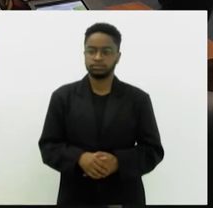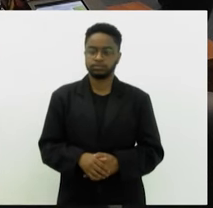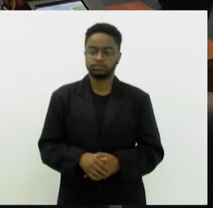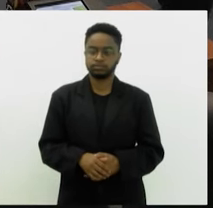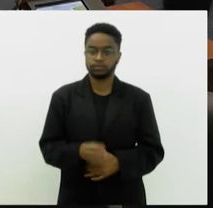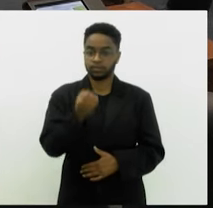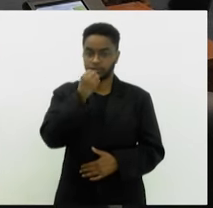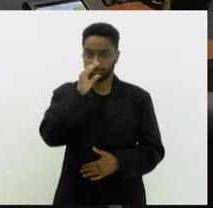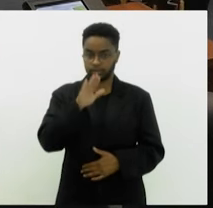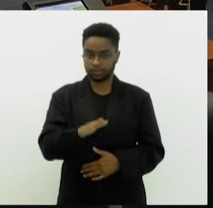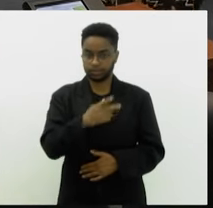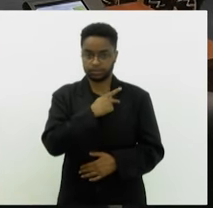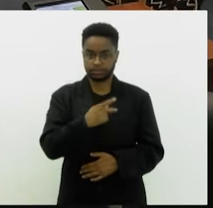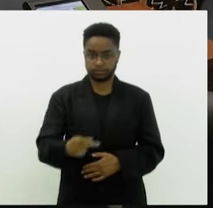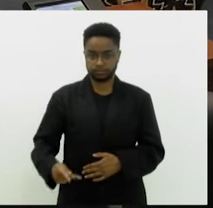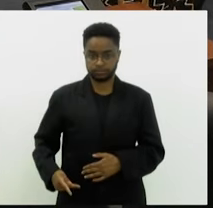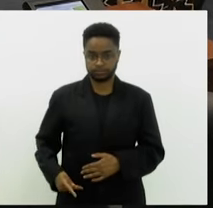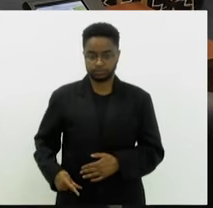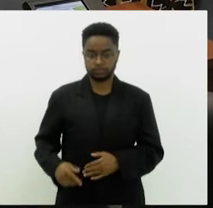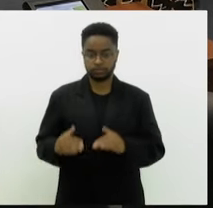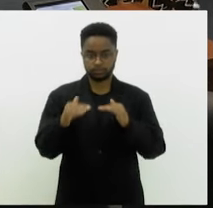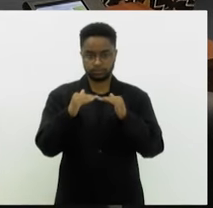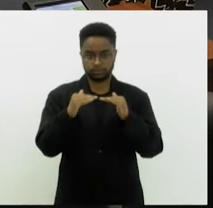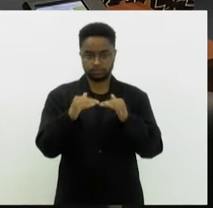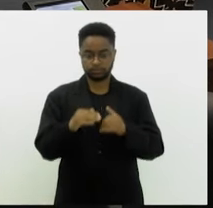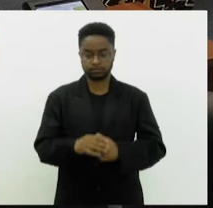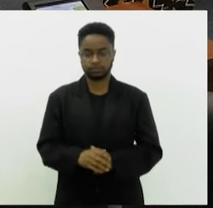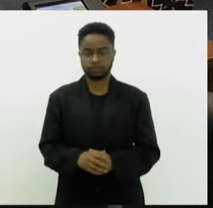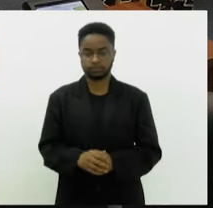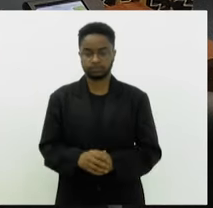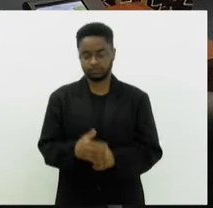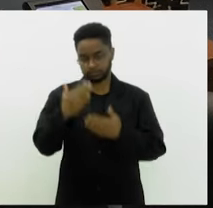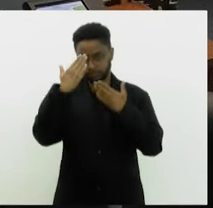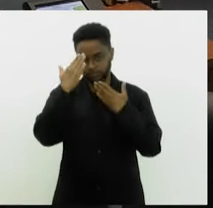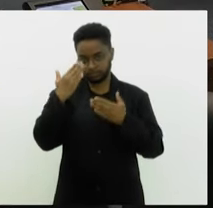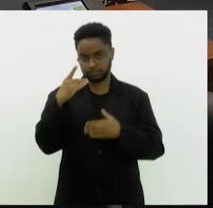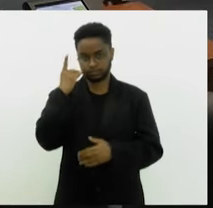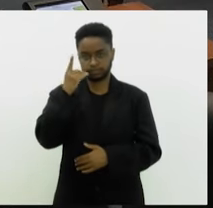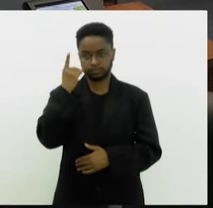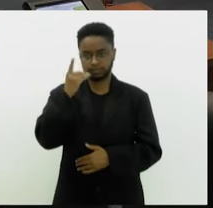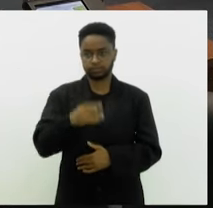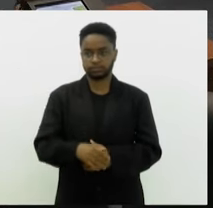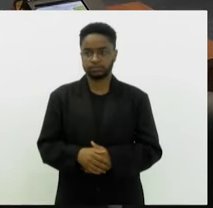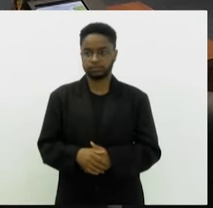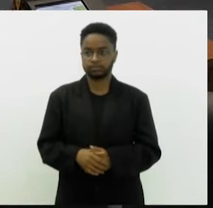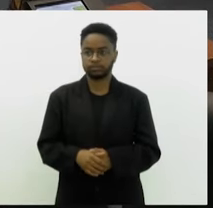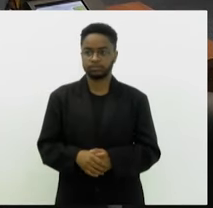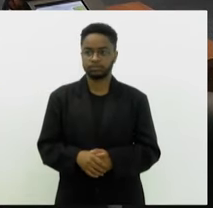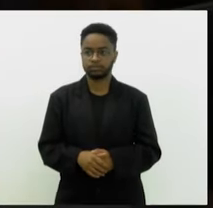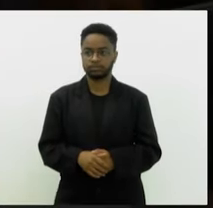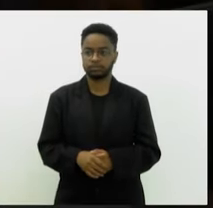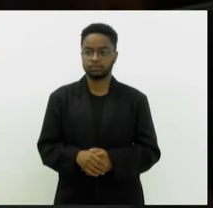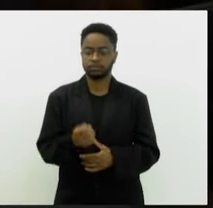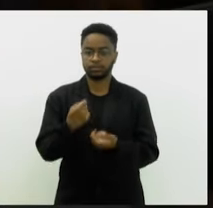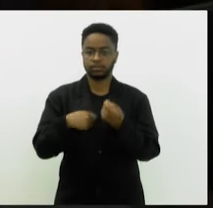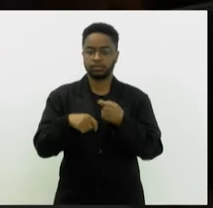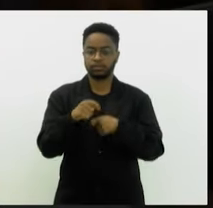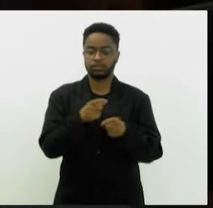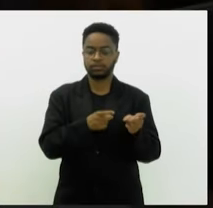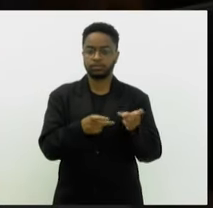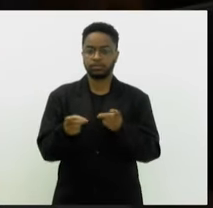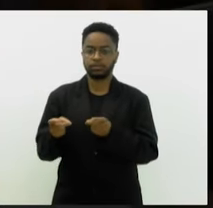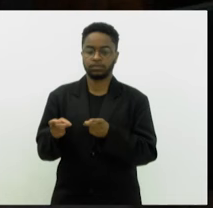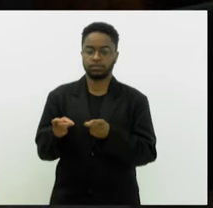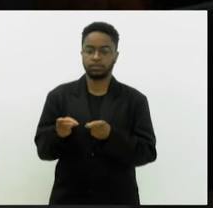Boa tarde, presidente. Boa tarde. Favorável. Obrigado, nosso nobre deputado. Economia, Indústria e